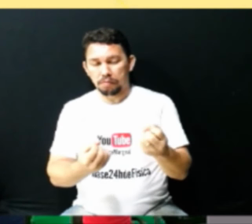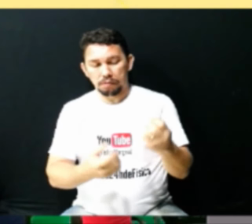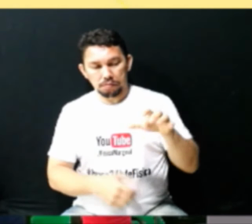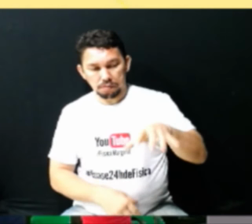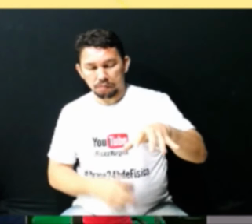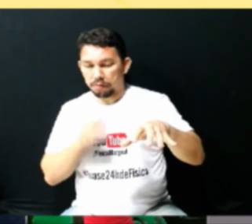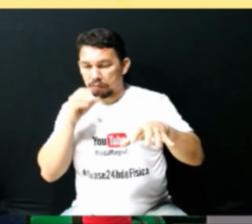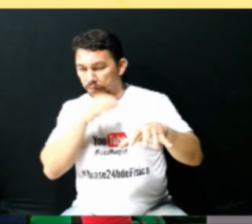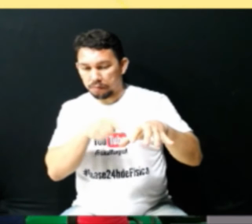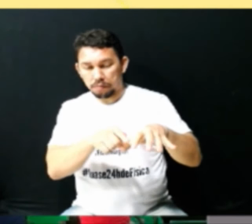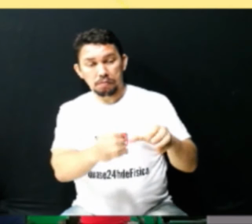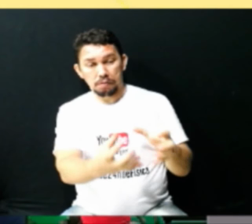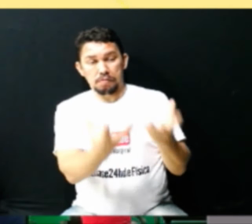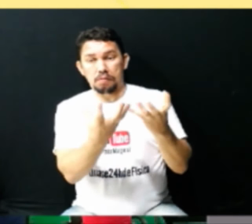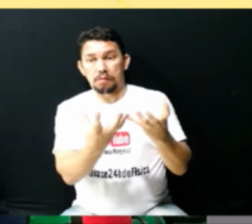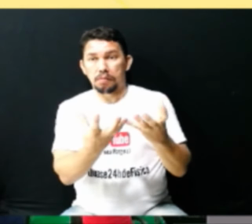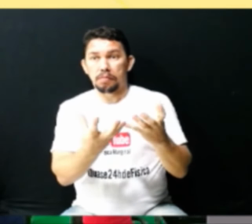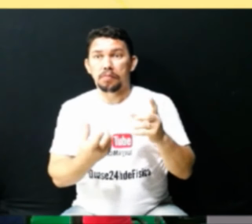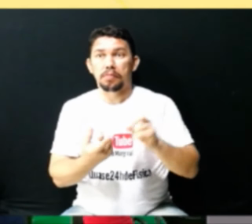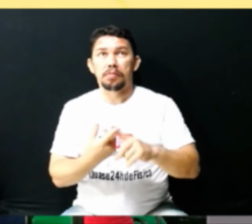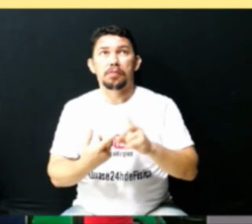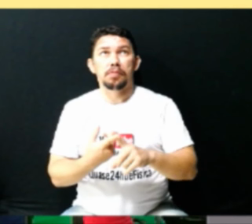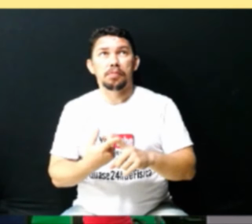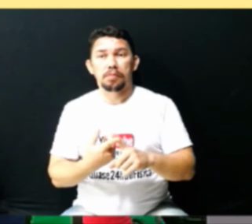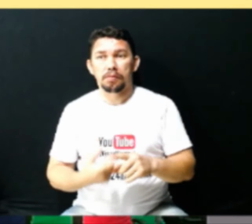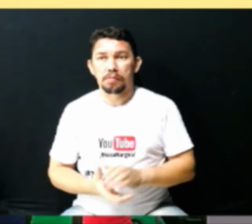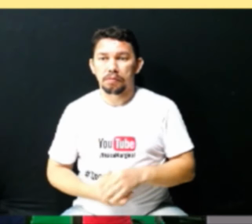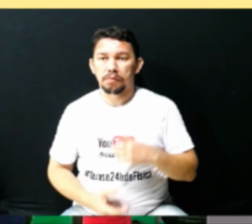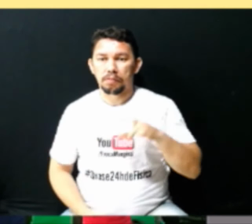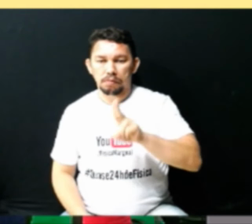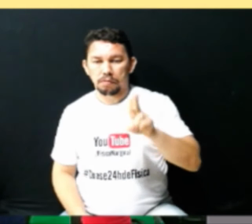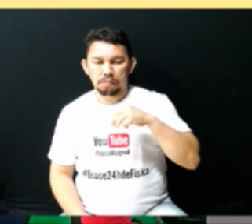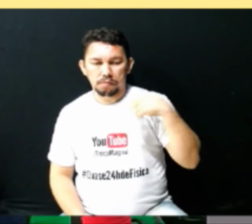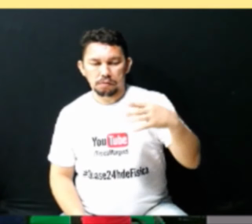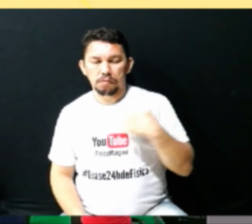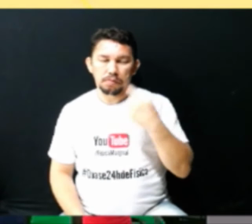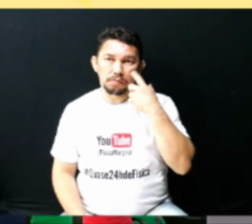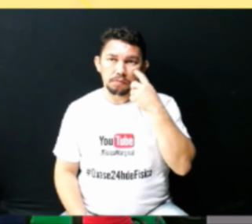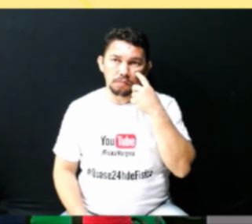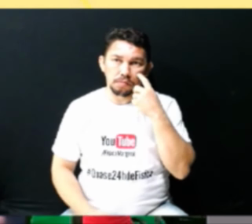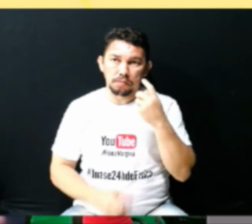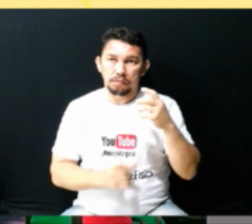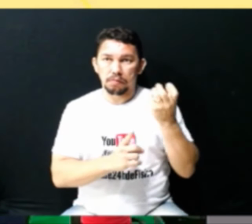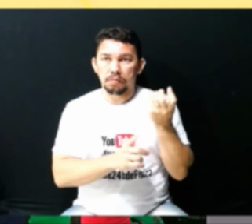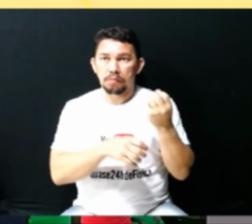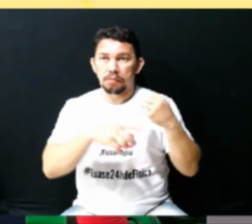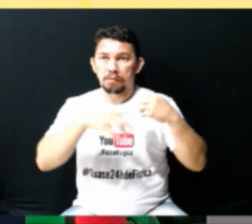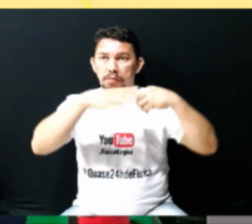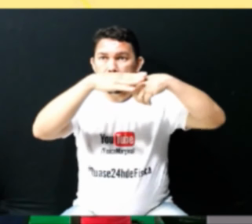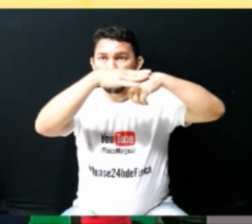aquecimento. Ao invés de usar uma lâmpada incandescente, eu posso usar uma lâmpada fluorescente, cujo princípio de funcionamento, ao invés de